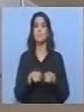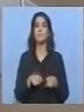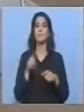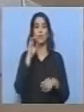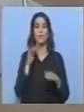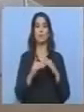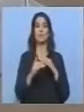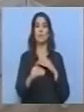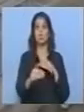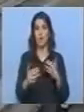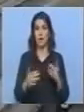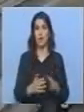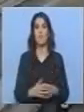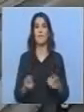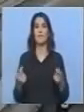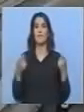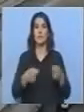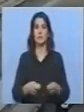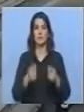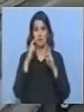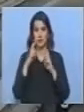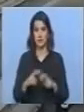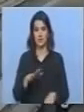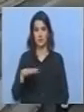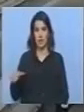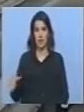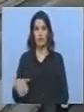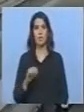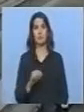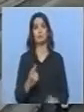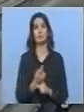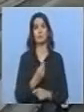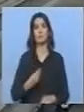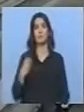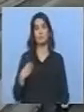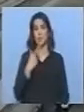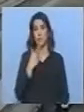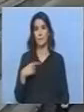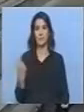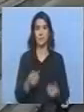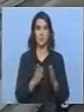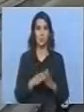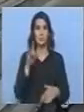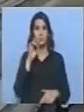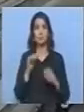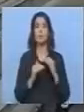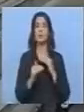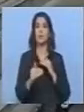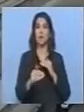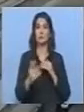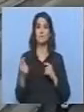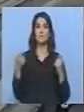estabilidade e sustentada do financiamento da investigação científica, que é uma coisa que nos preocupa muito a todos, a sustentabilidade